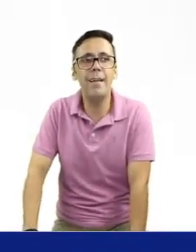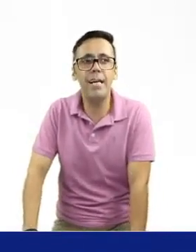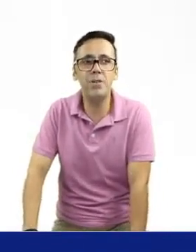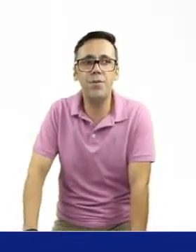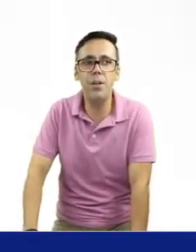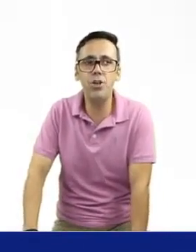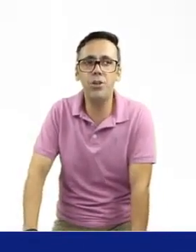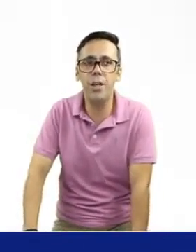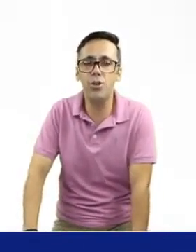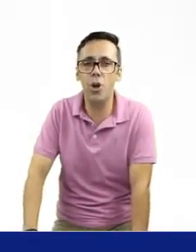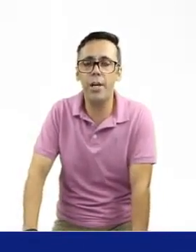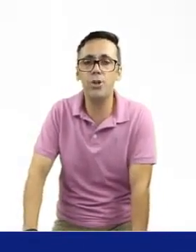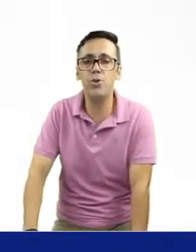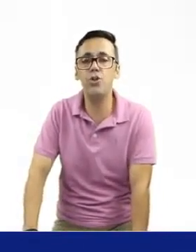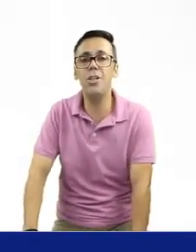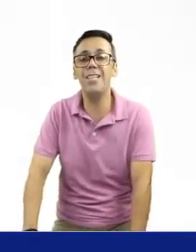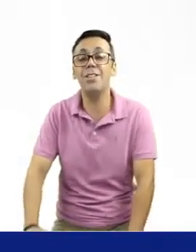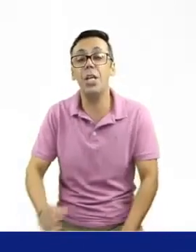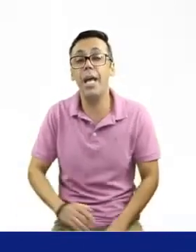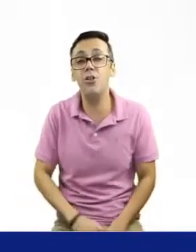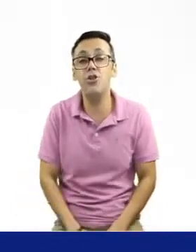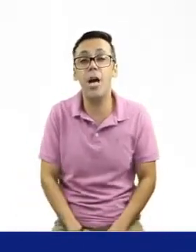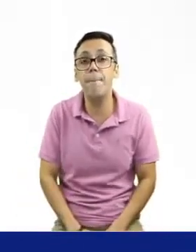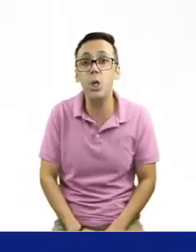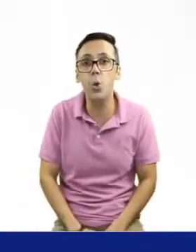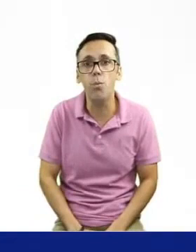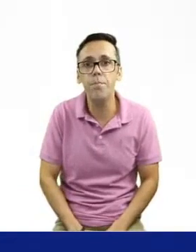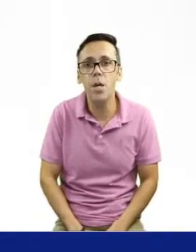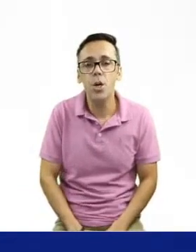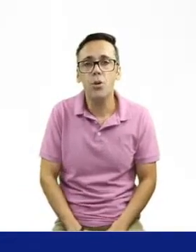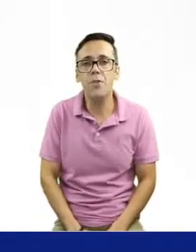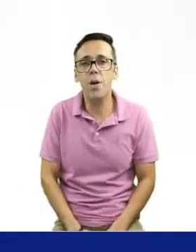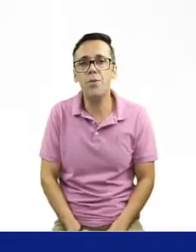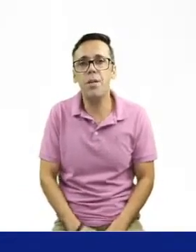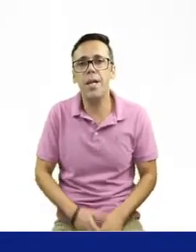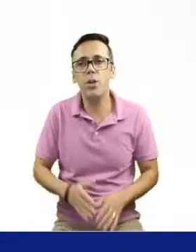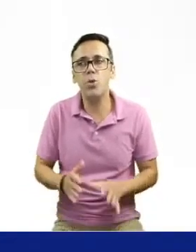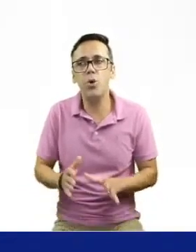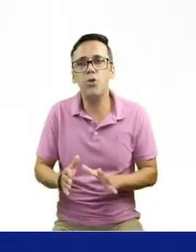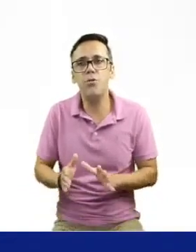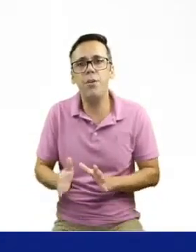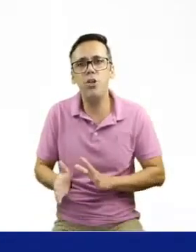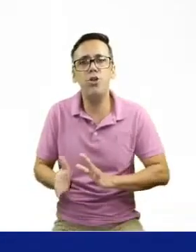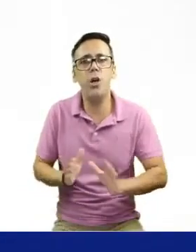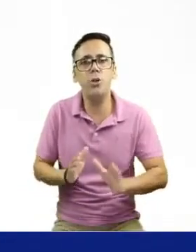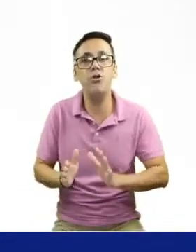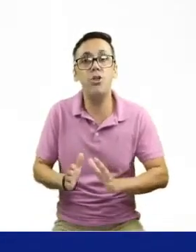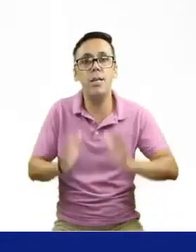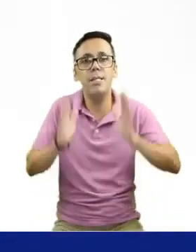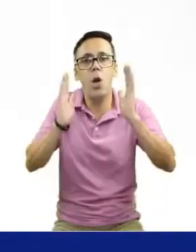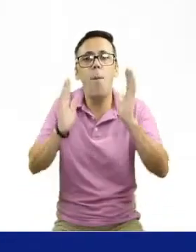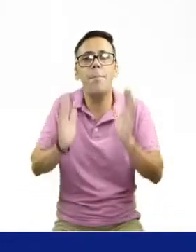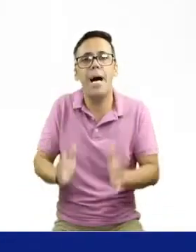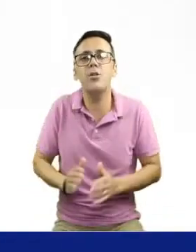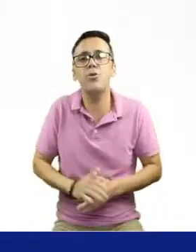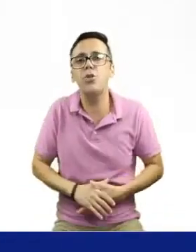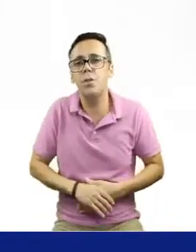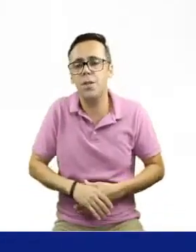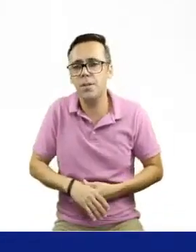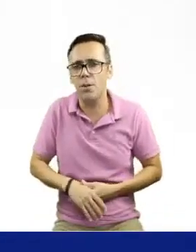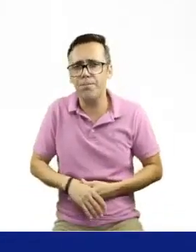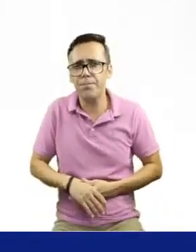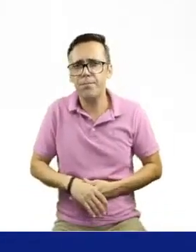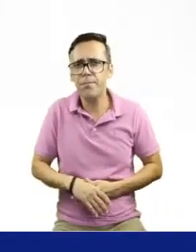até às 23horas do dia três de abril nós vamos ter em torno de 28 dias que é o